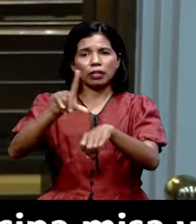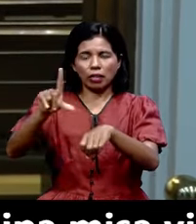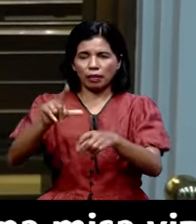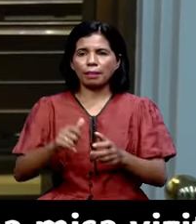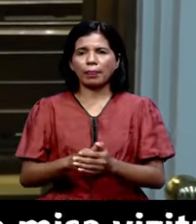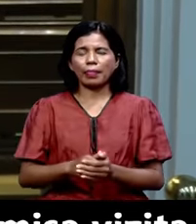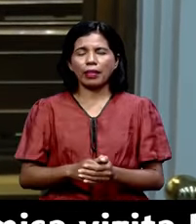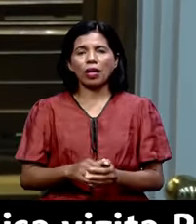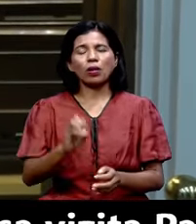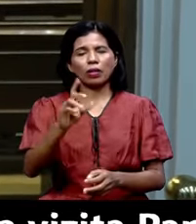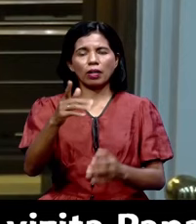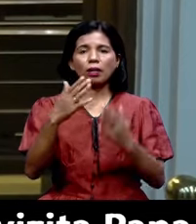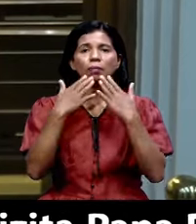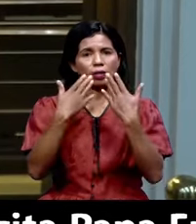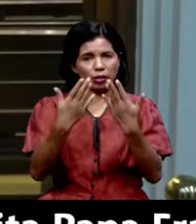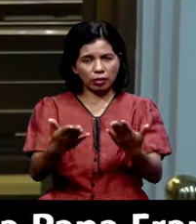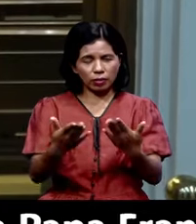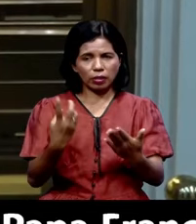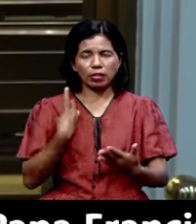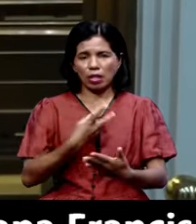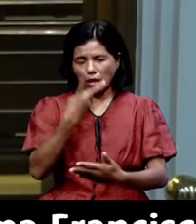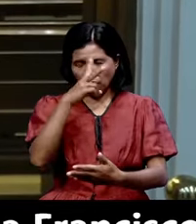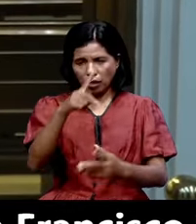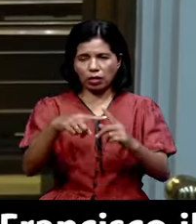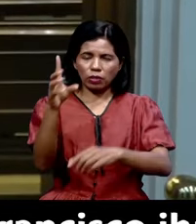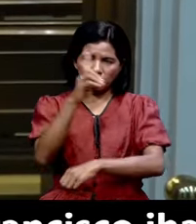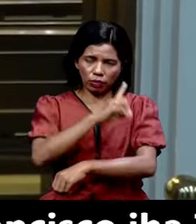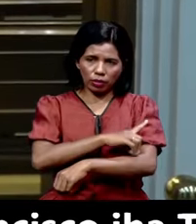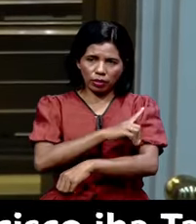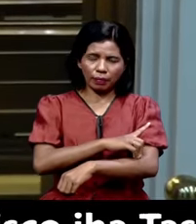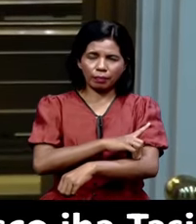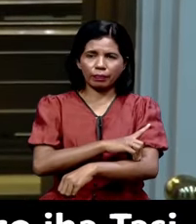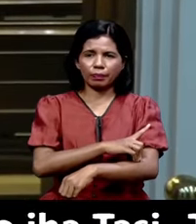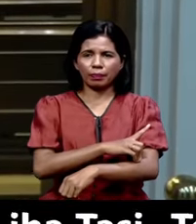obrigado. Itare, cataga, o rin acontece na.